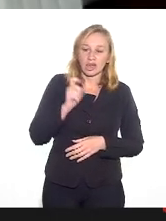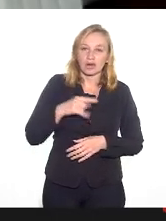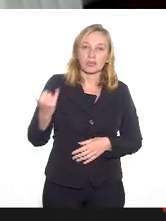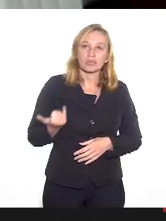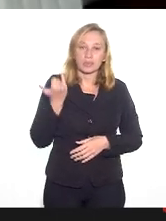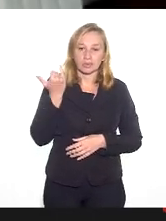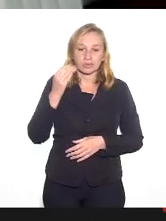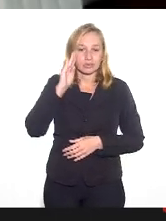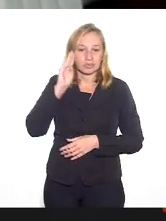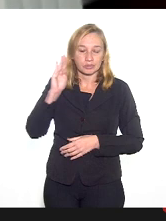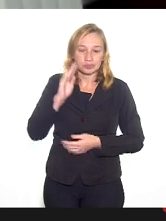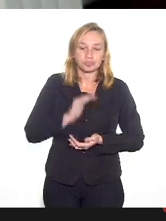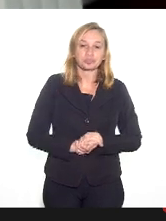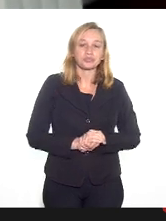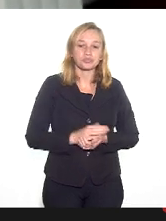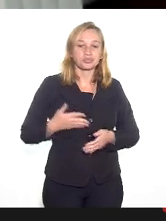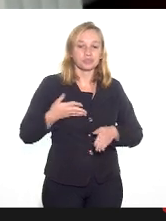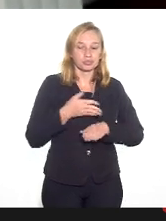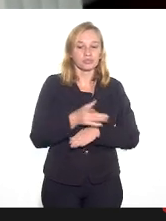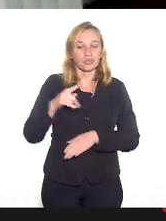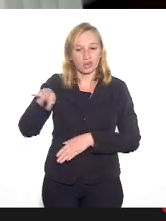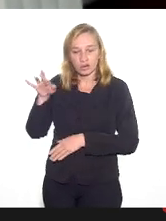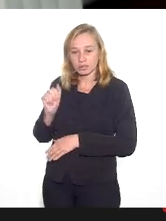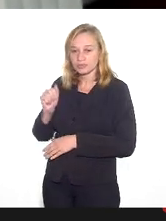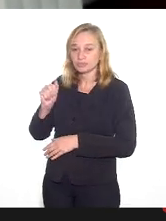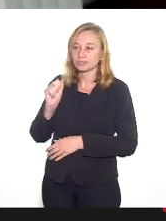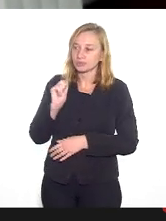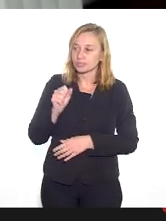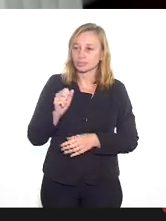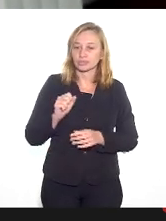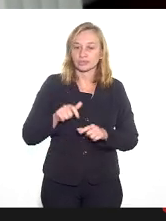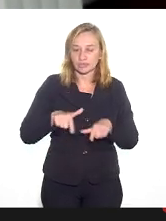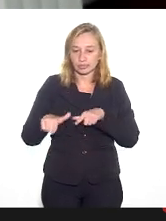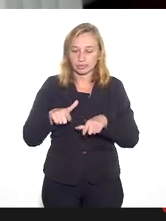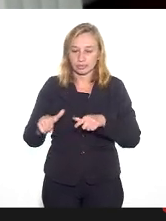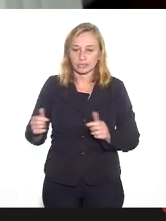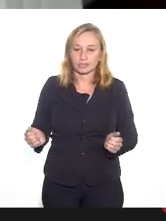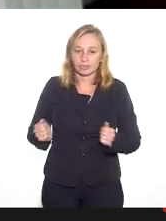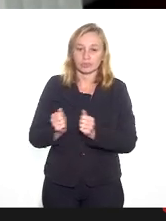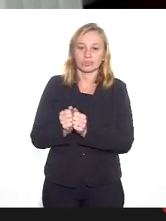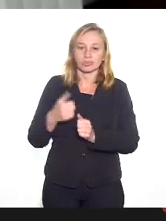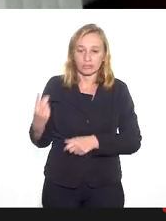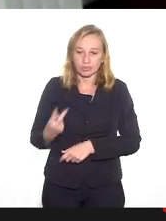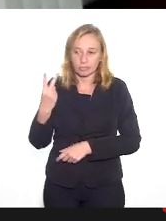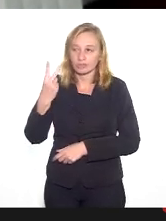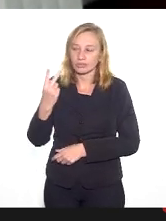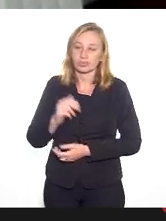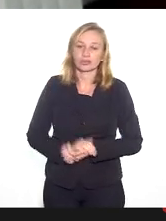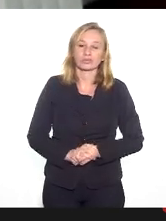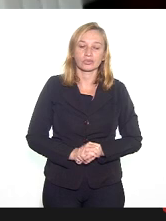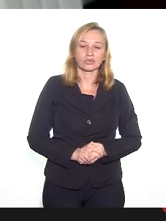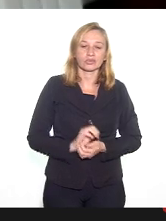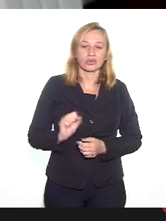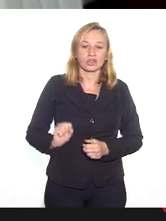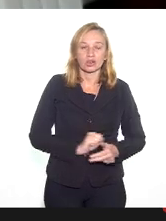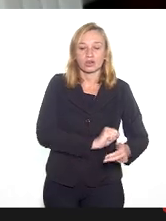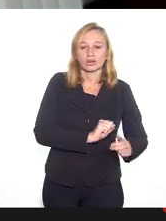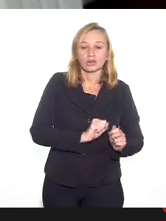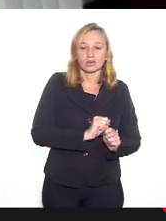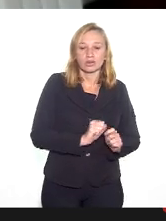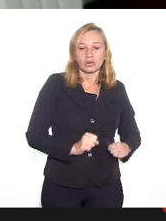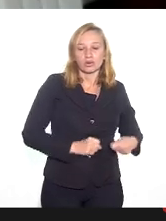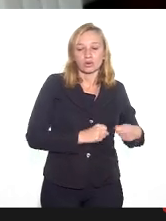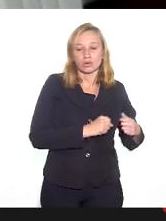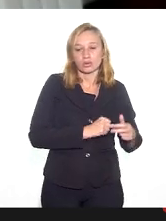com prioridade. Chegando à Procuradoria, será tratado com a prioridade que o Poder Legislativo, inclusive, já